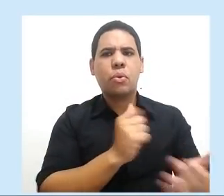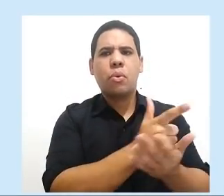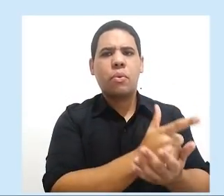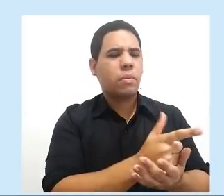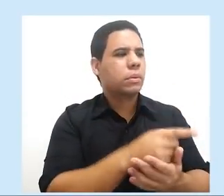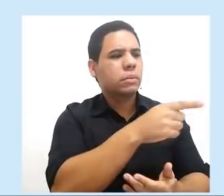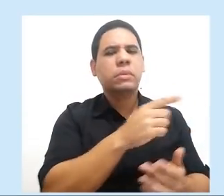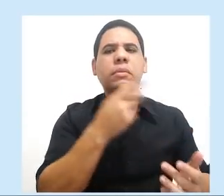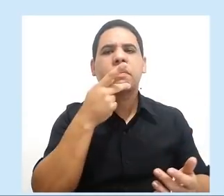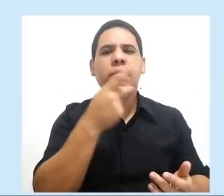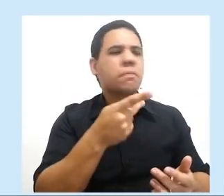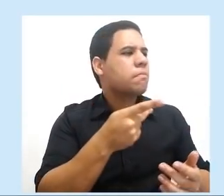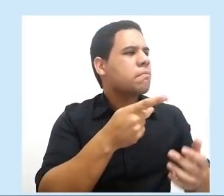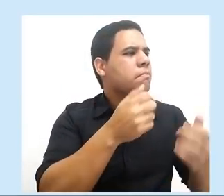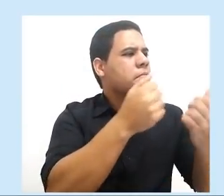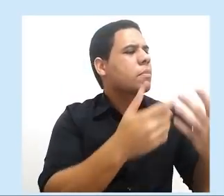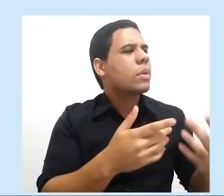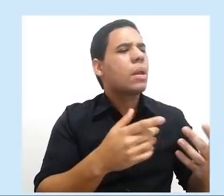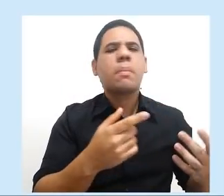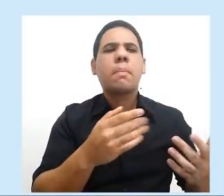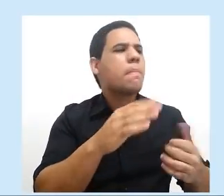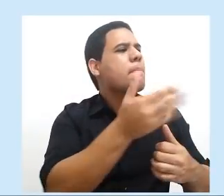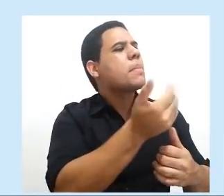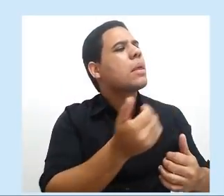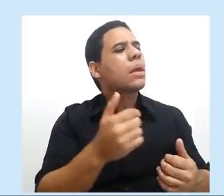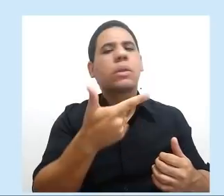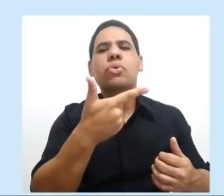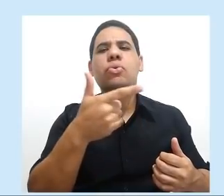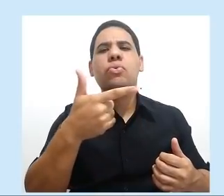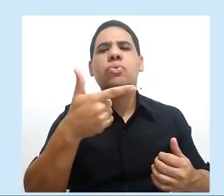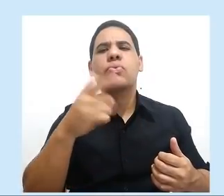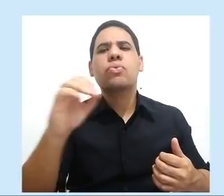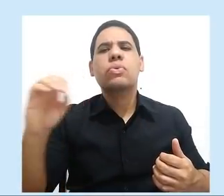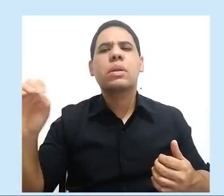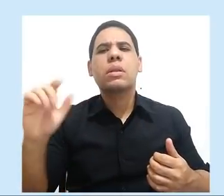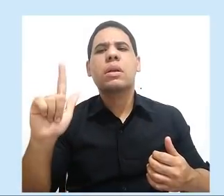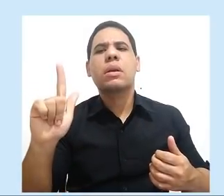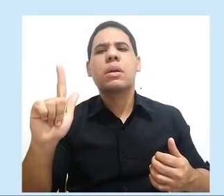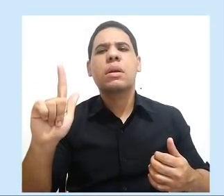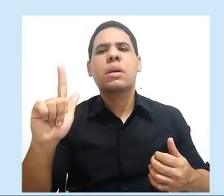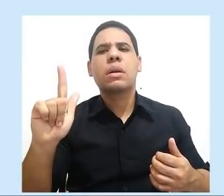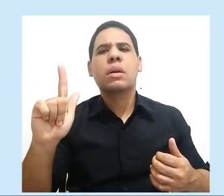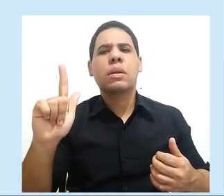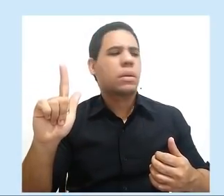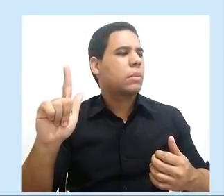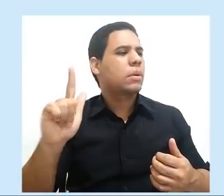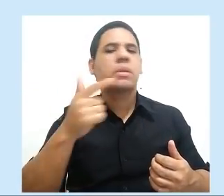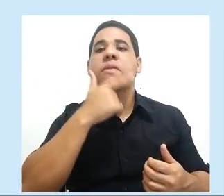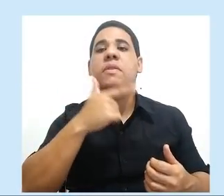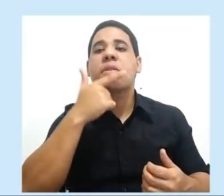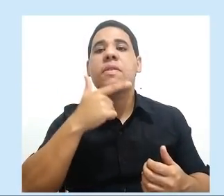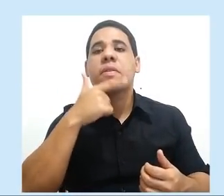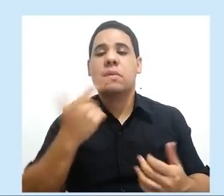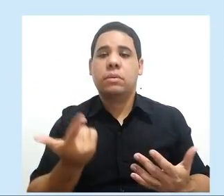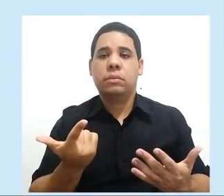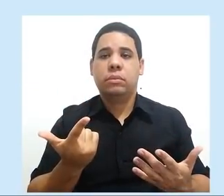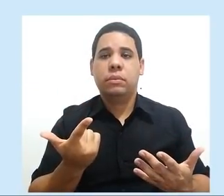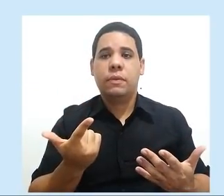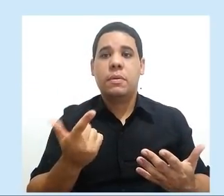200 gramas de queijo. 300 gramas de mussarela. Na verdade, você tem que